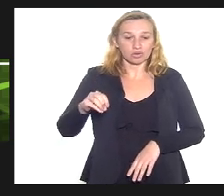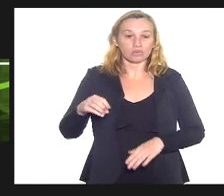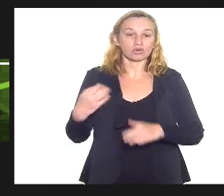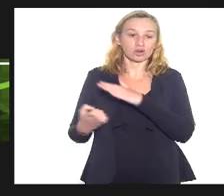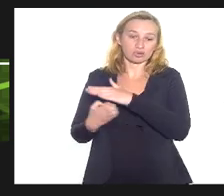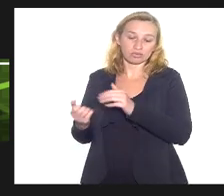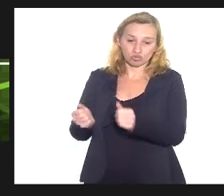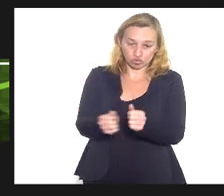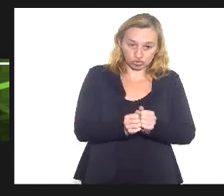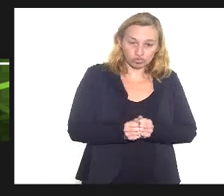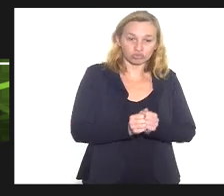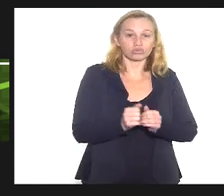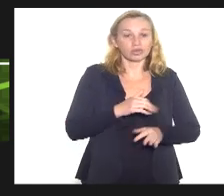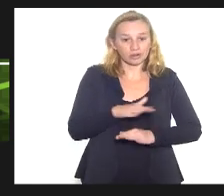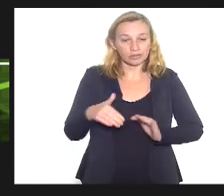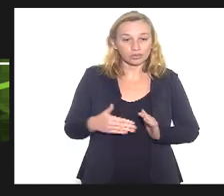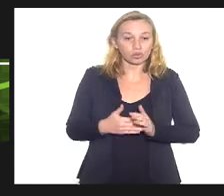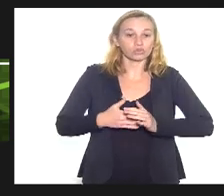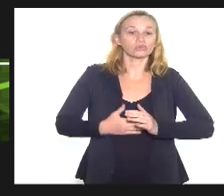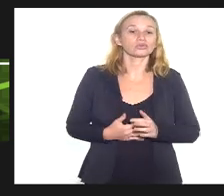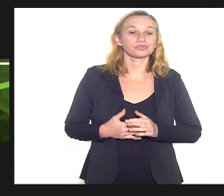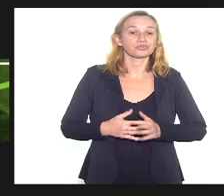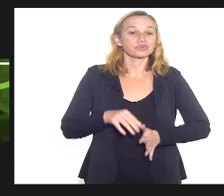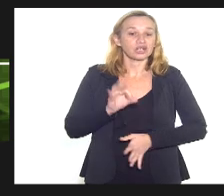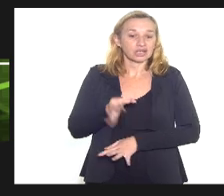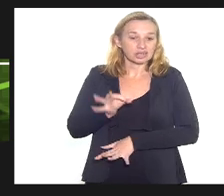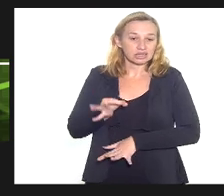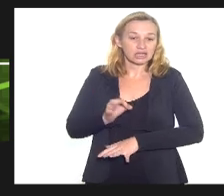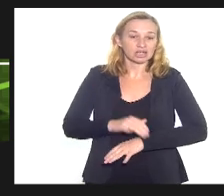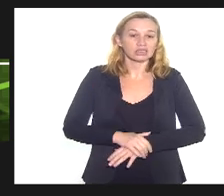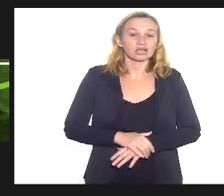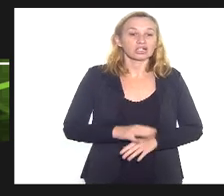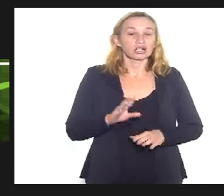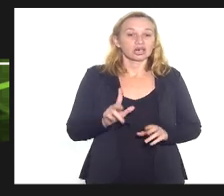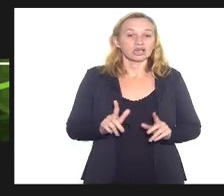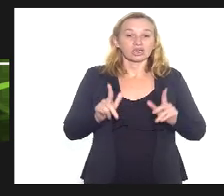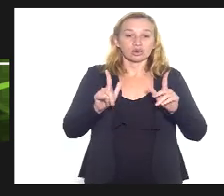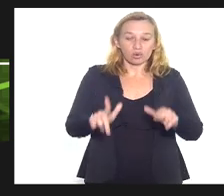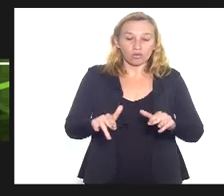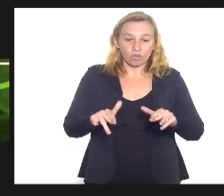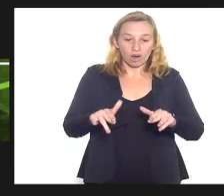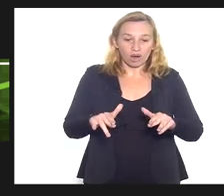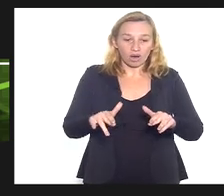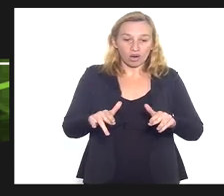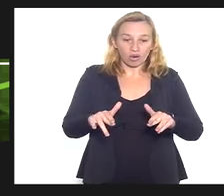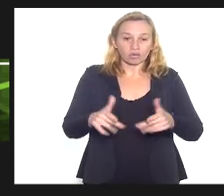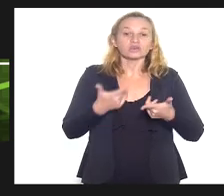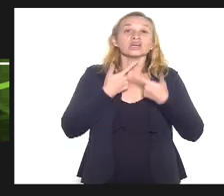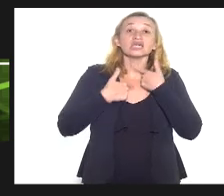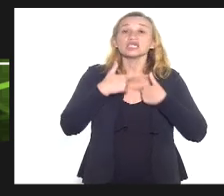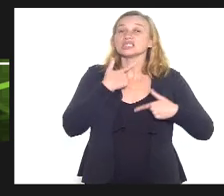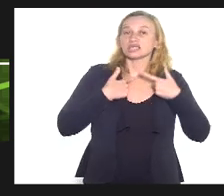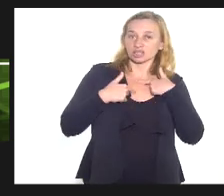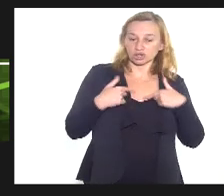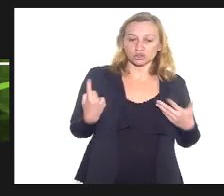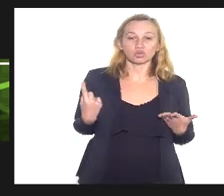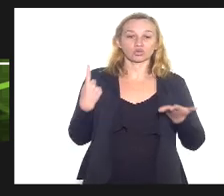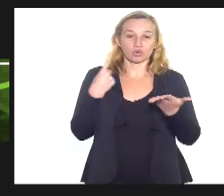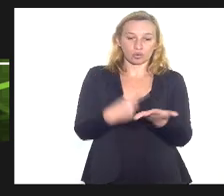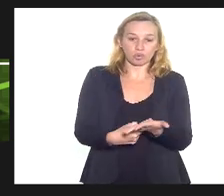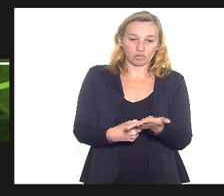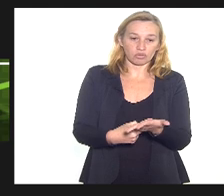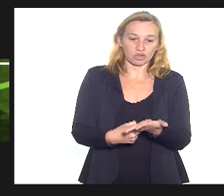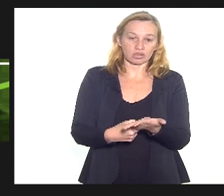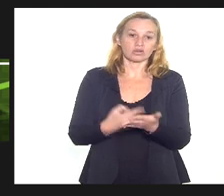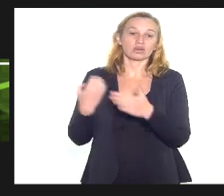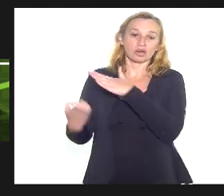esses colaboradores, é claro, com o mesmo espírito, com o mesmo comprometimento da